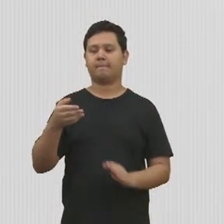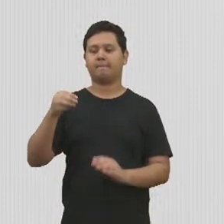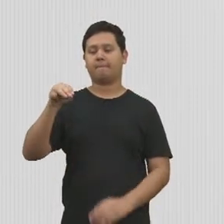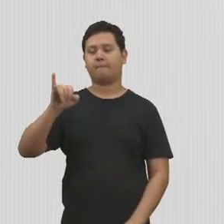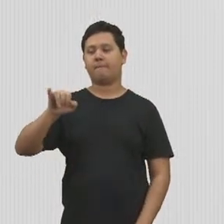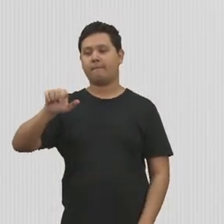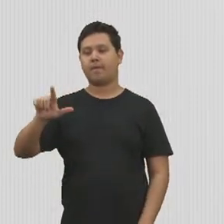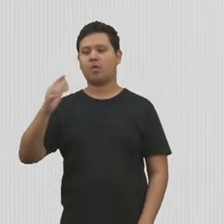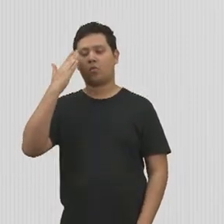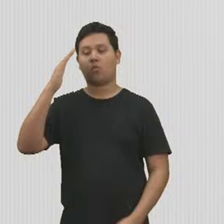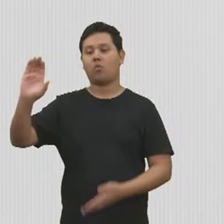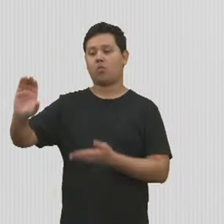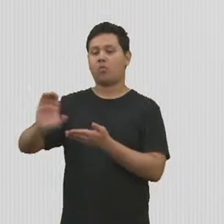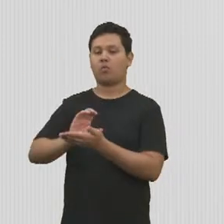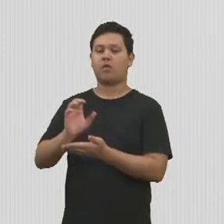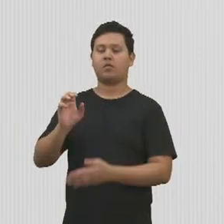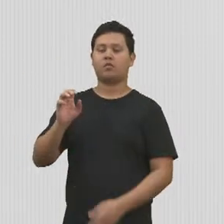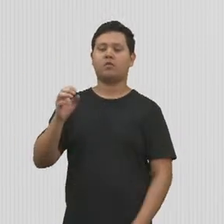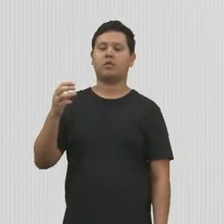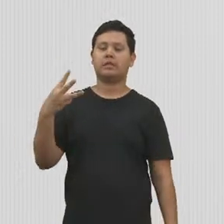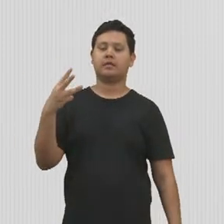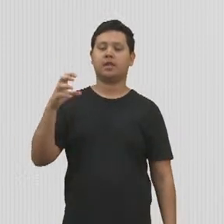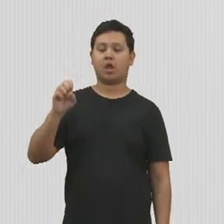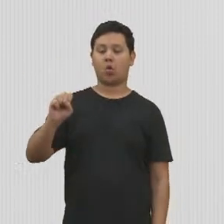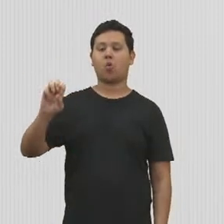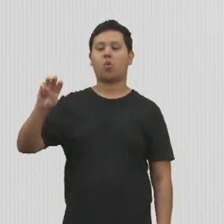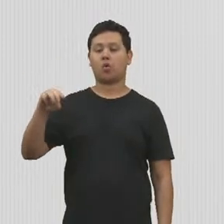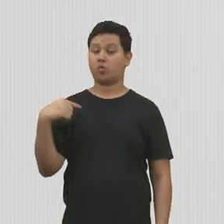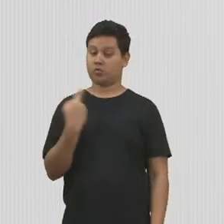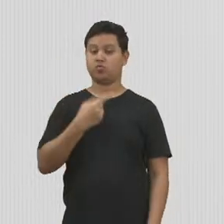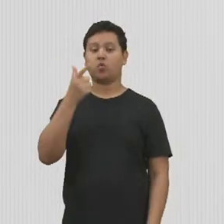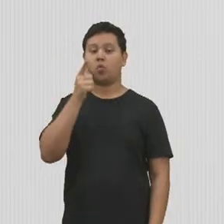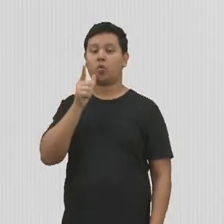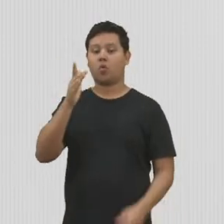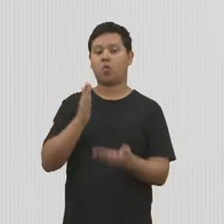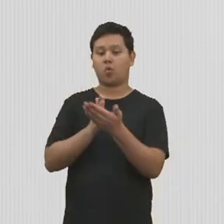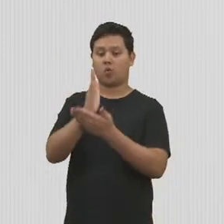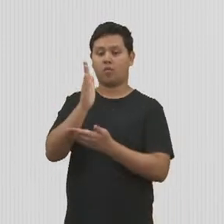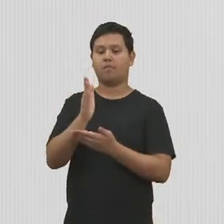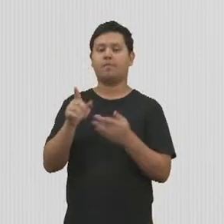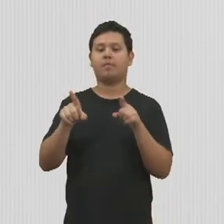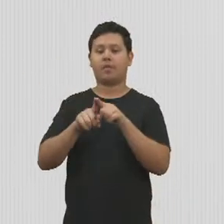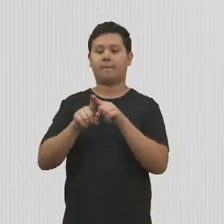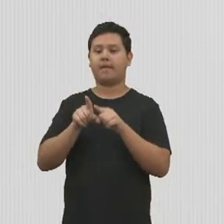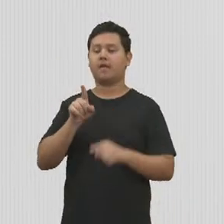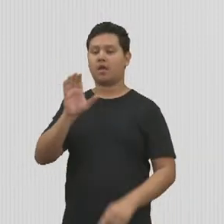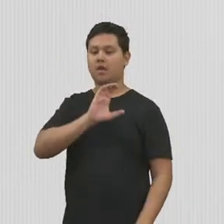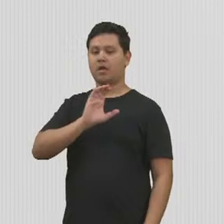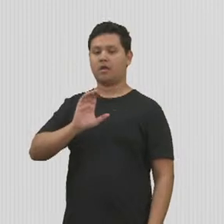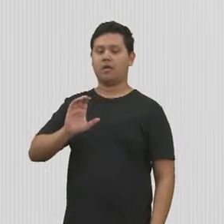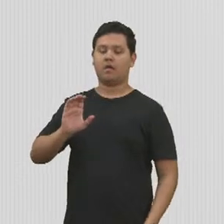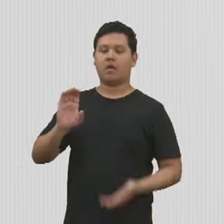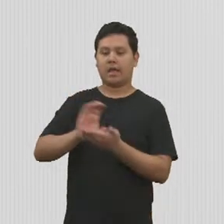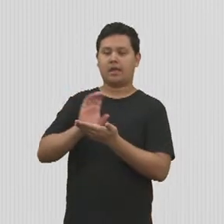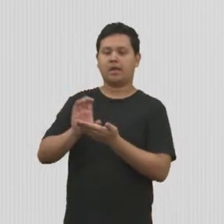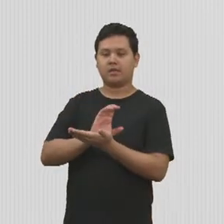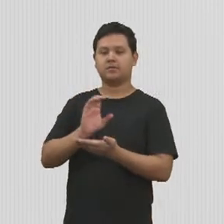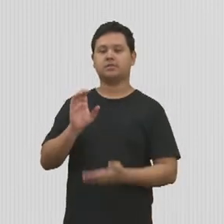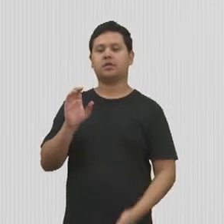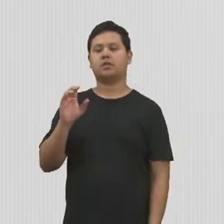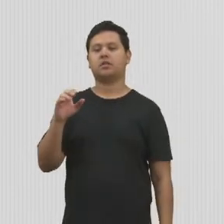38, mais ou menos bateu a meta. Da receita patrimonial, previmos 57 mil e chegamos